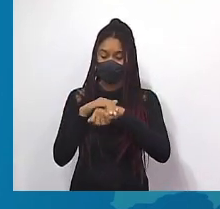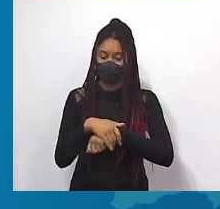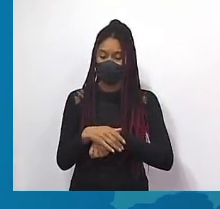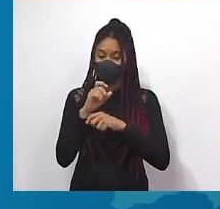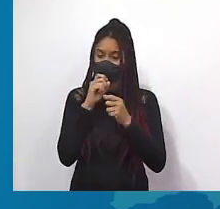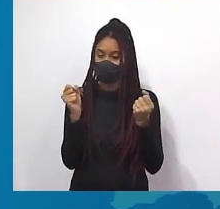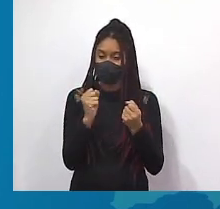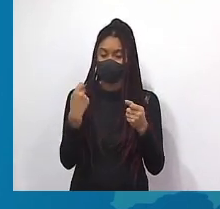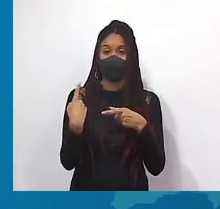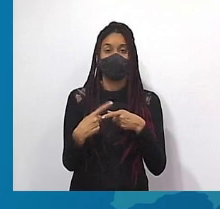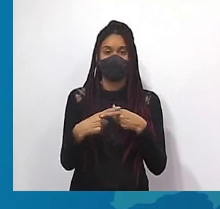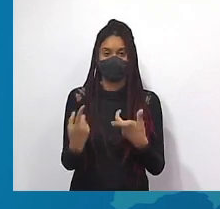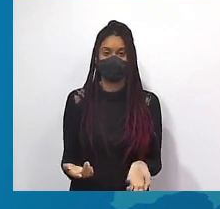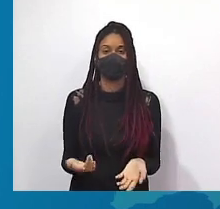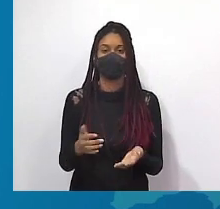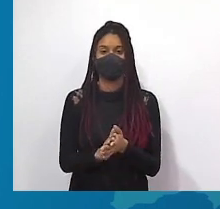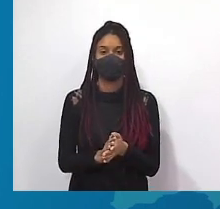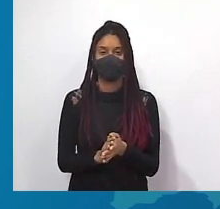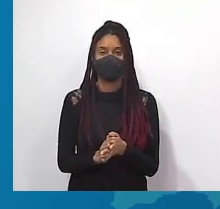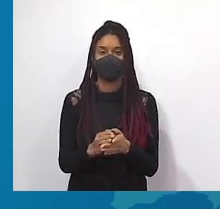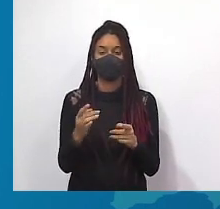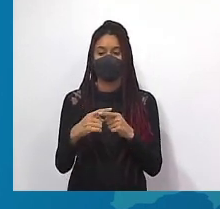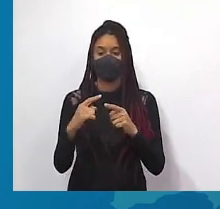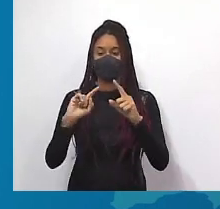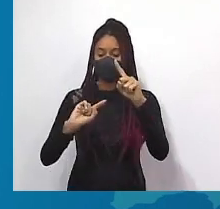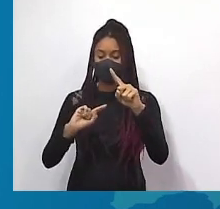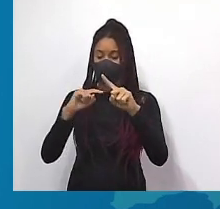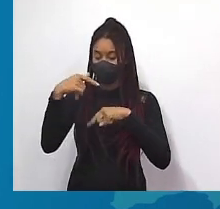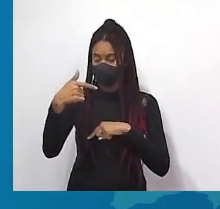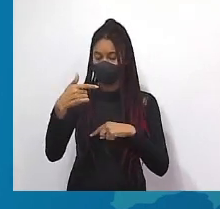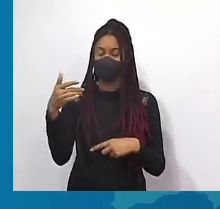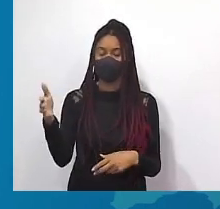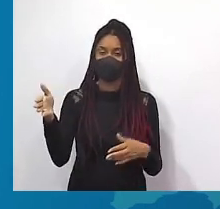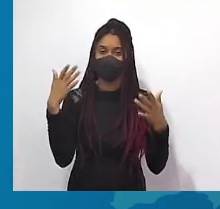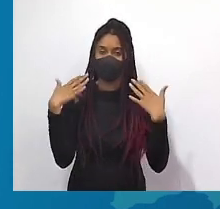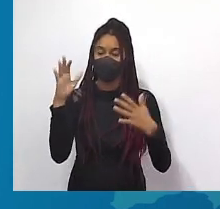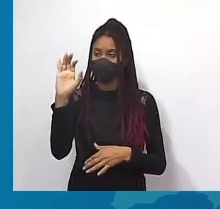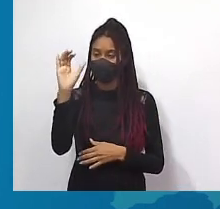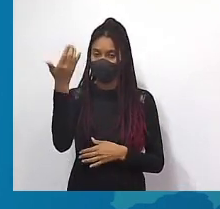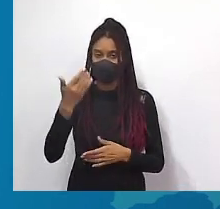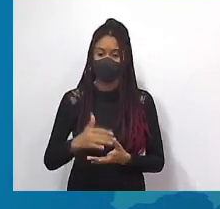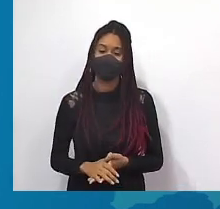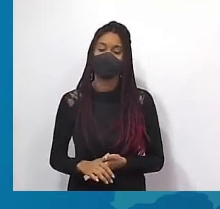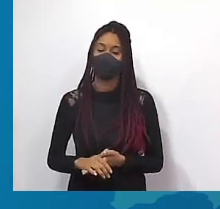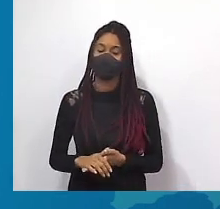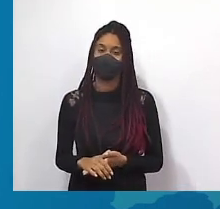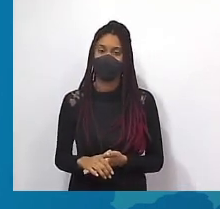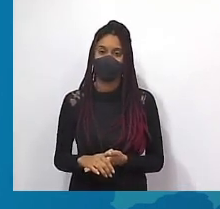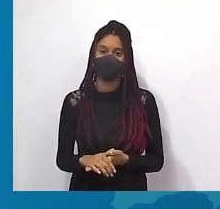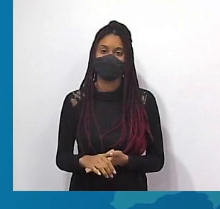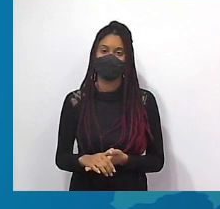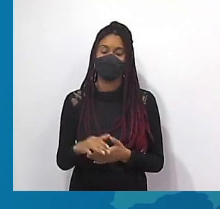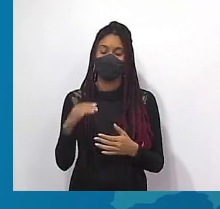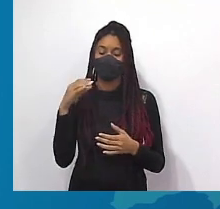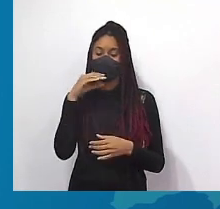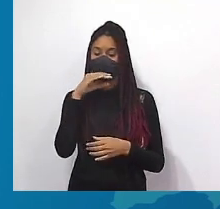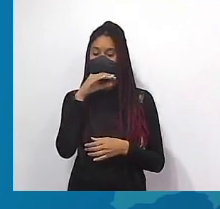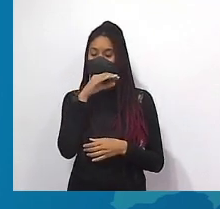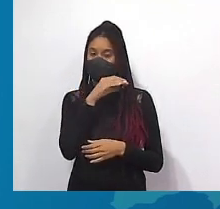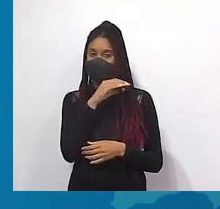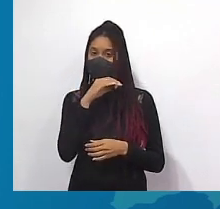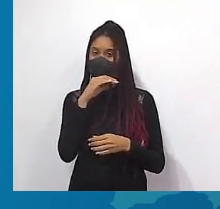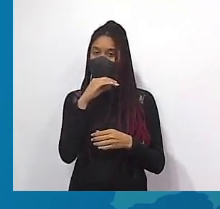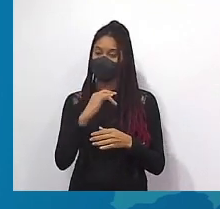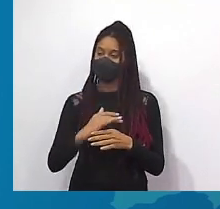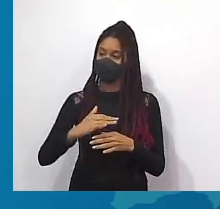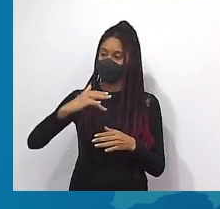no sertão? Justamente por conta do efeito da inversão térmica. O ar que aqueceu durante o dia sobe, o ar frio desce. Bom,